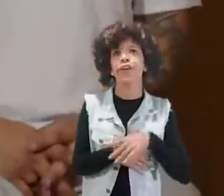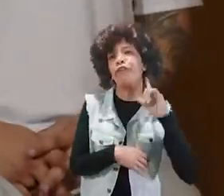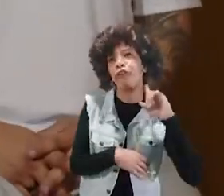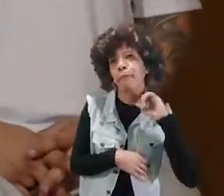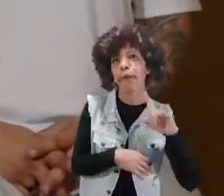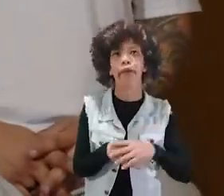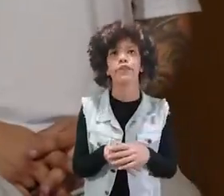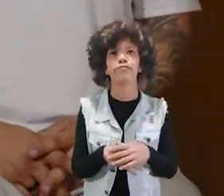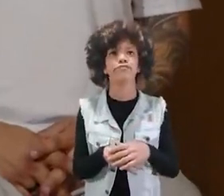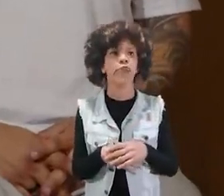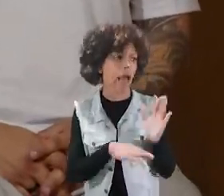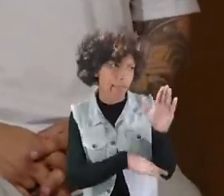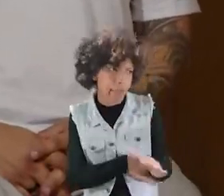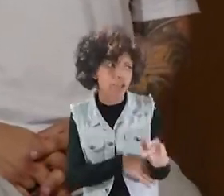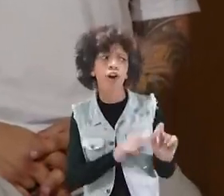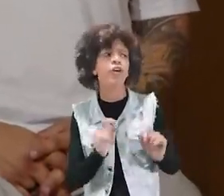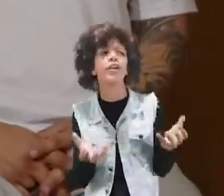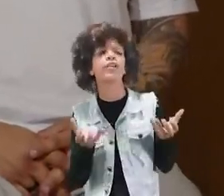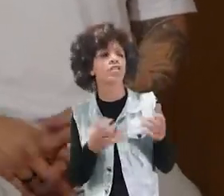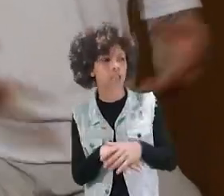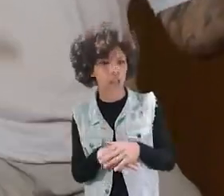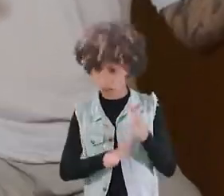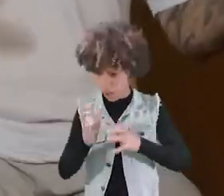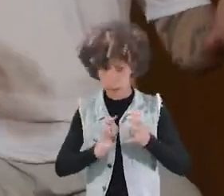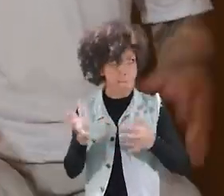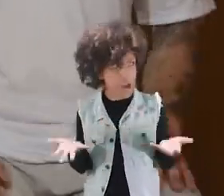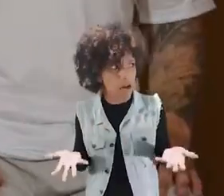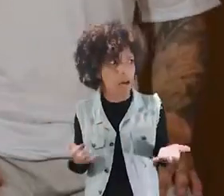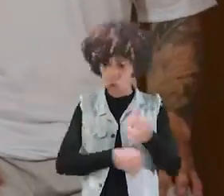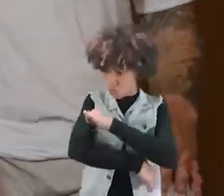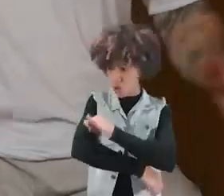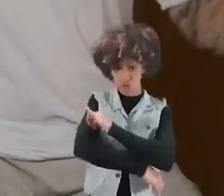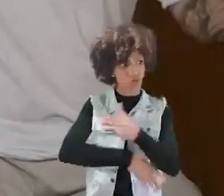fla-flu de tarde Tu quer o quê Guerra o dia de Janeiro